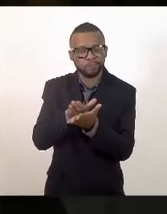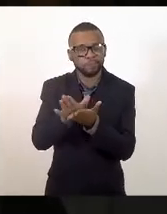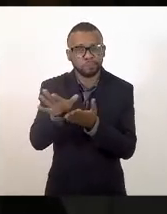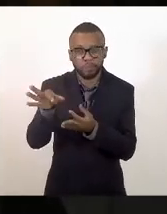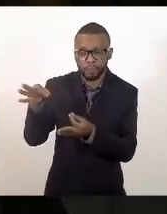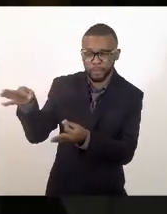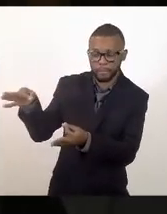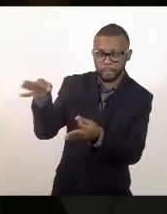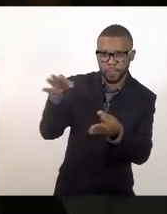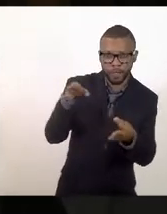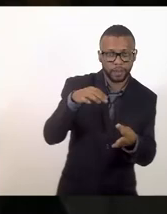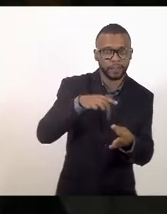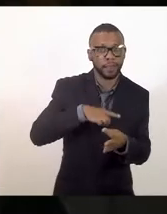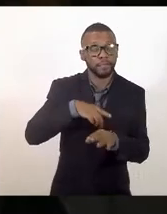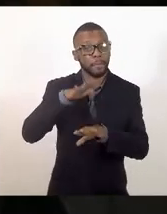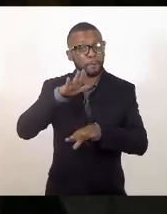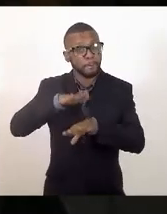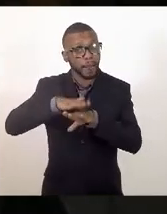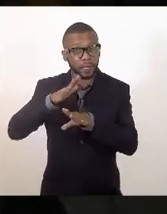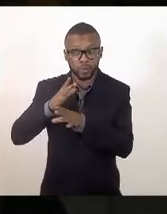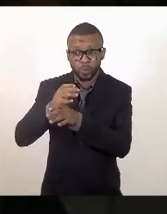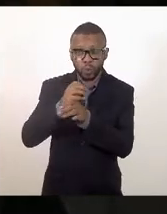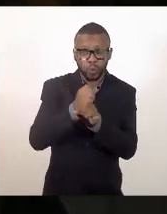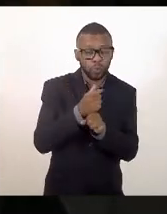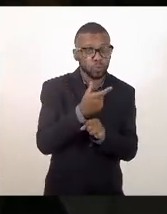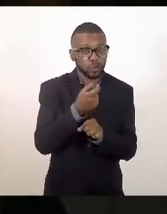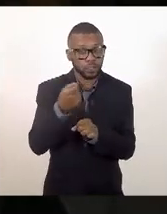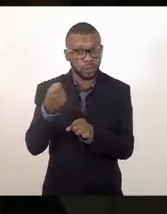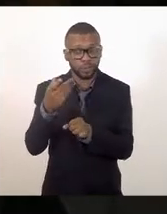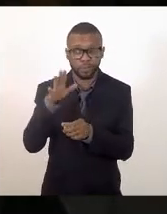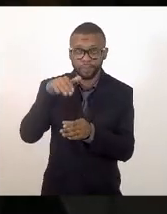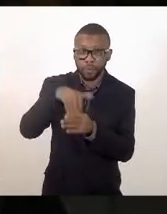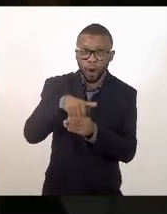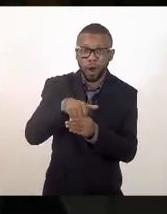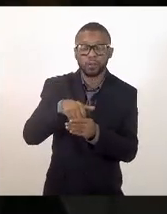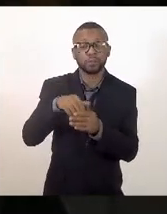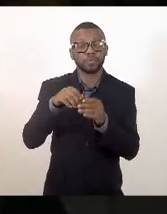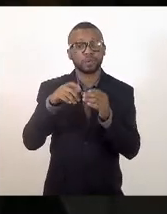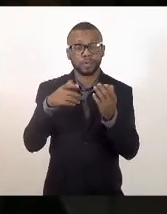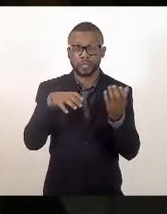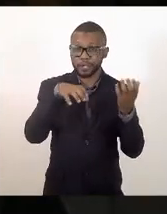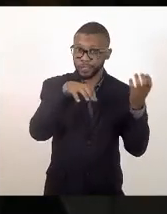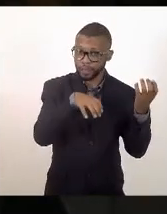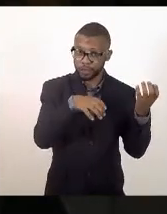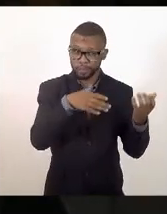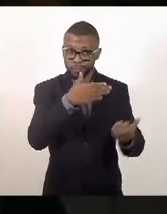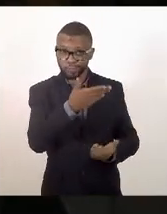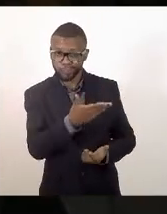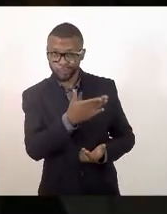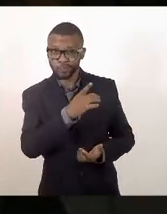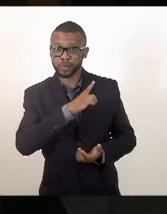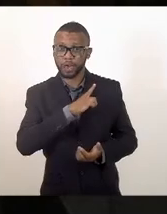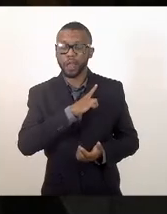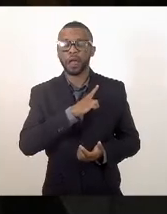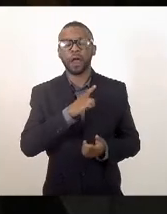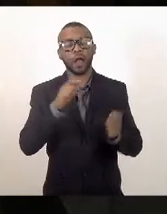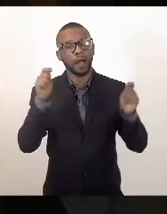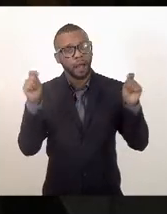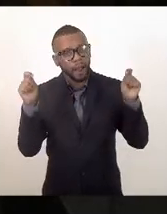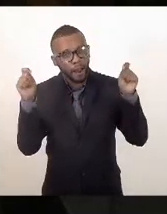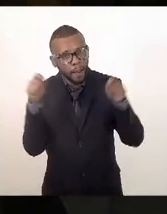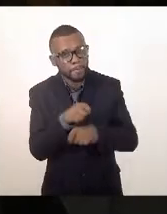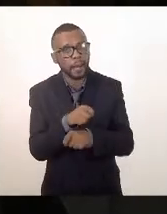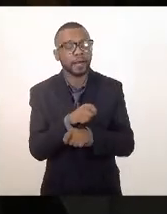que teve mais de 200 votos, que esse Congresso Nacional que está aí seja capaz